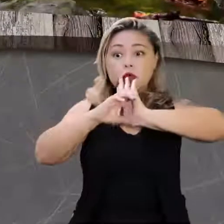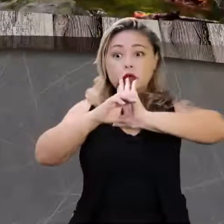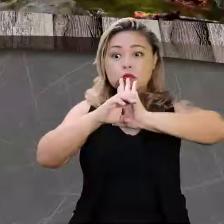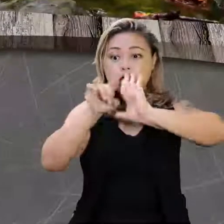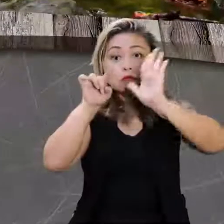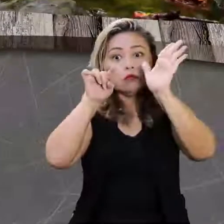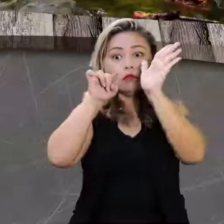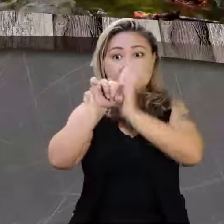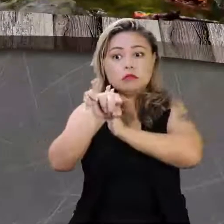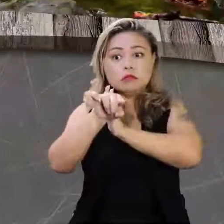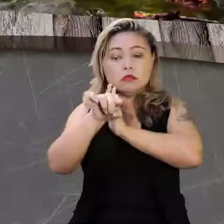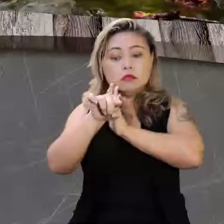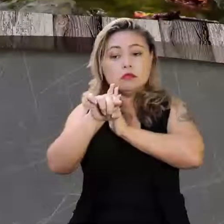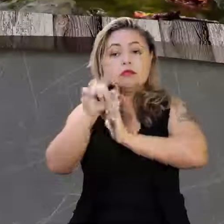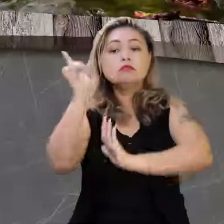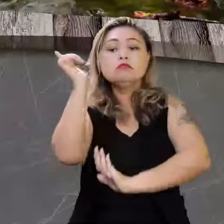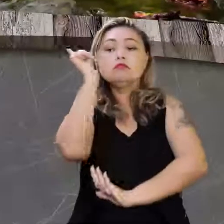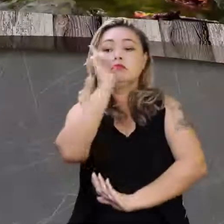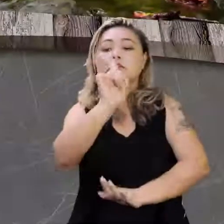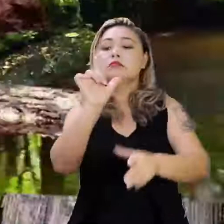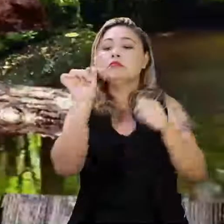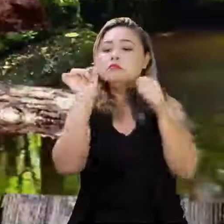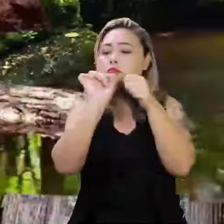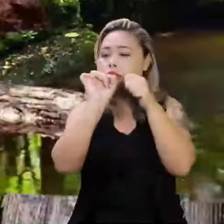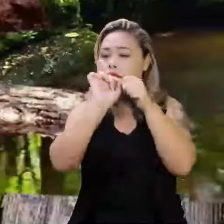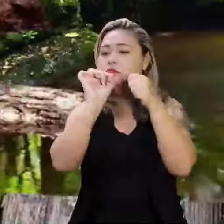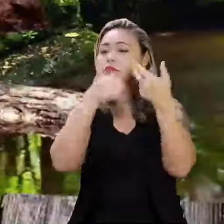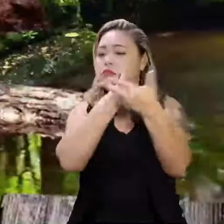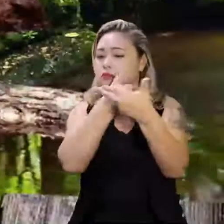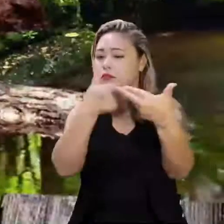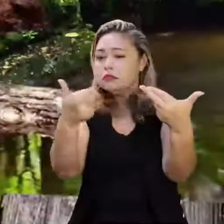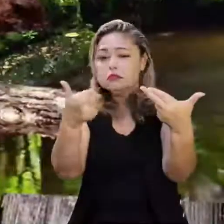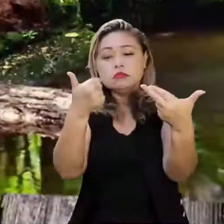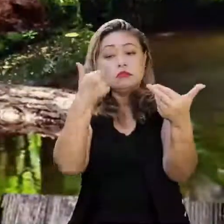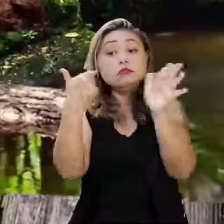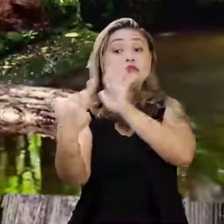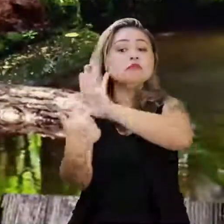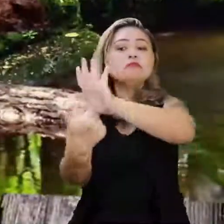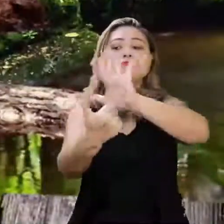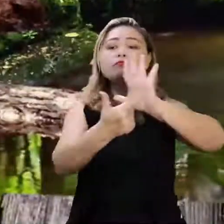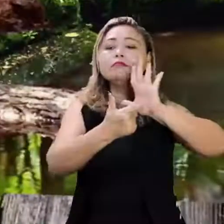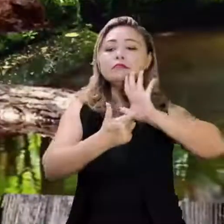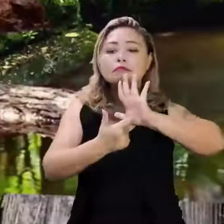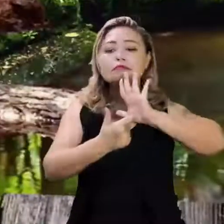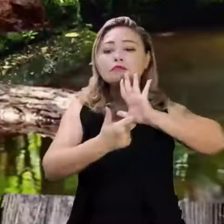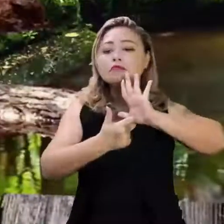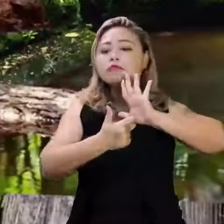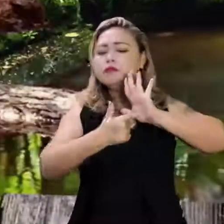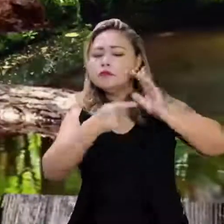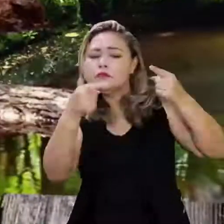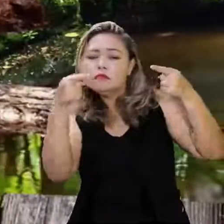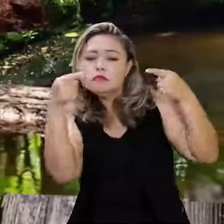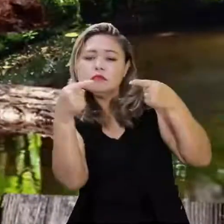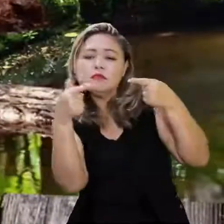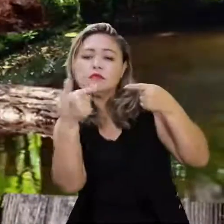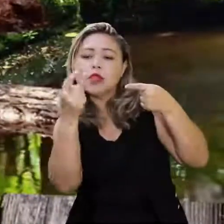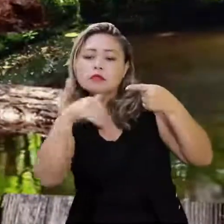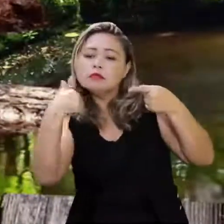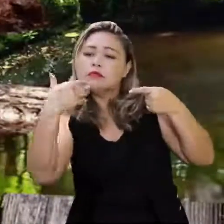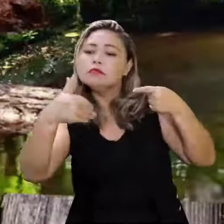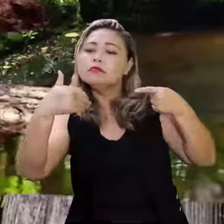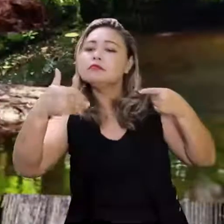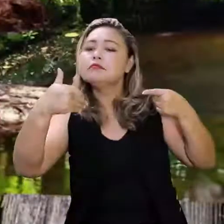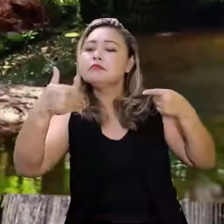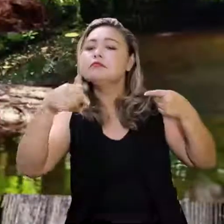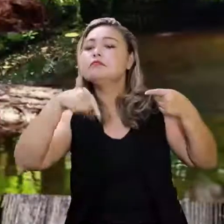na questão, você vai conseguir fazer alguma coisa. Ele vai te mostrar, te dar um indicativo para você